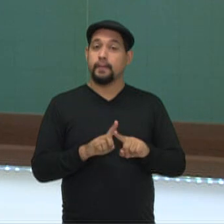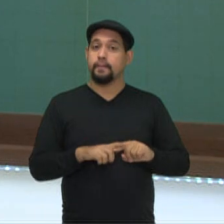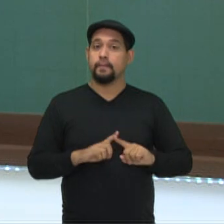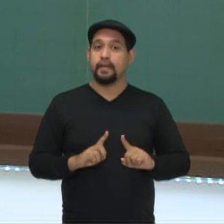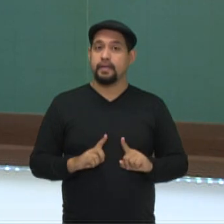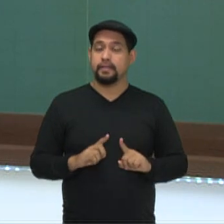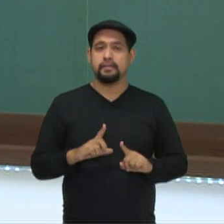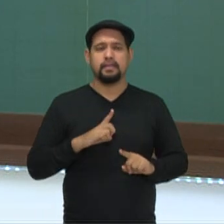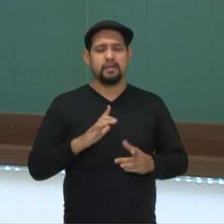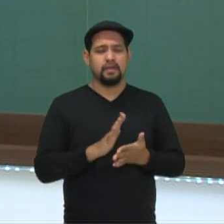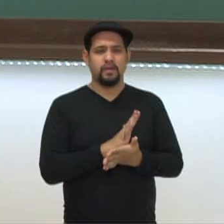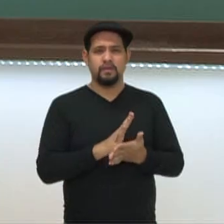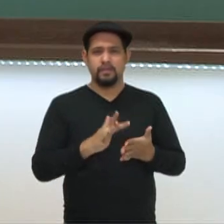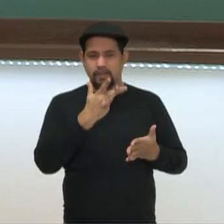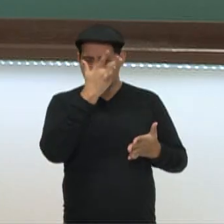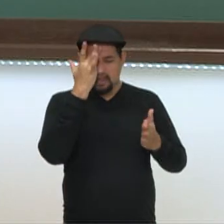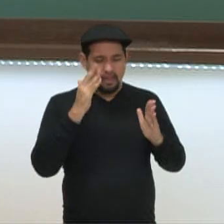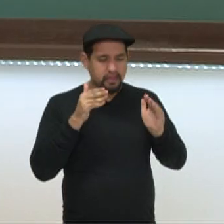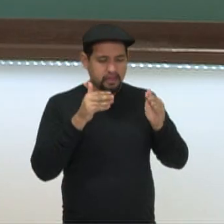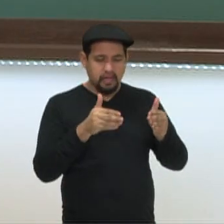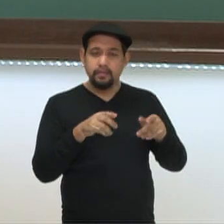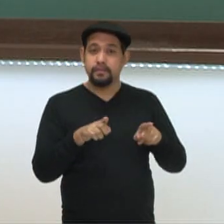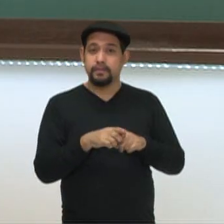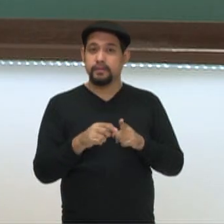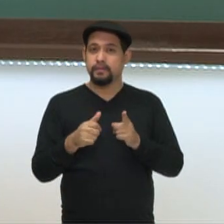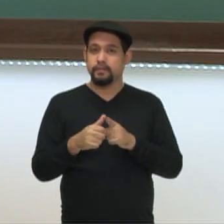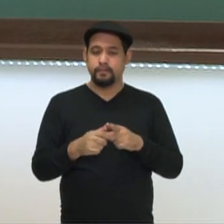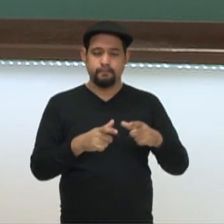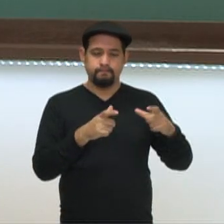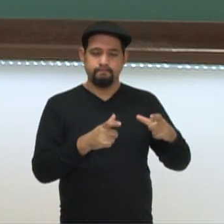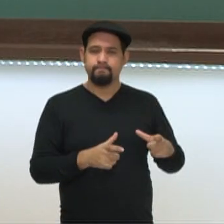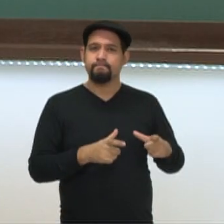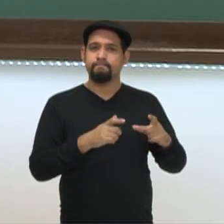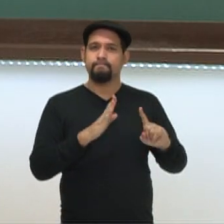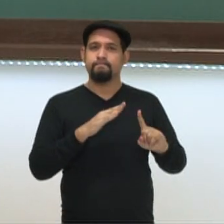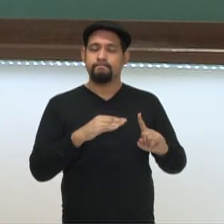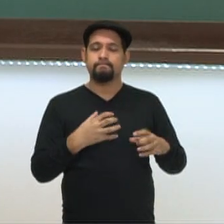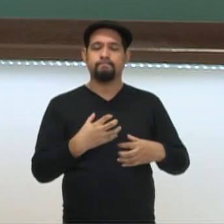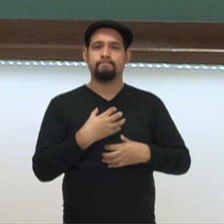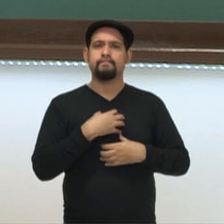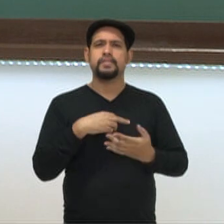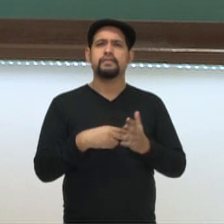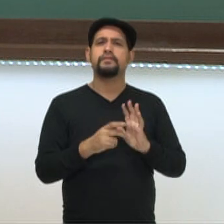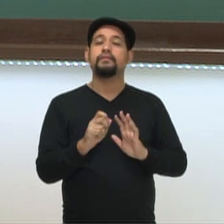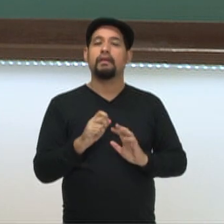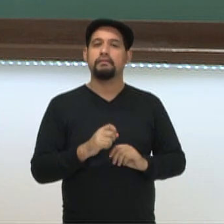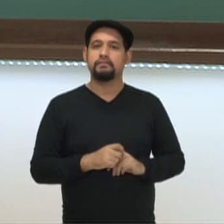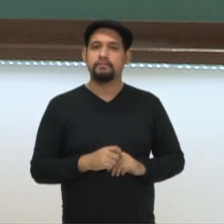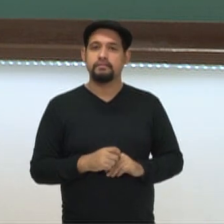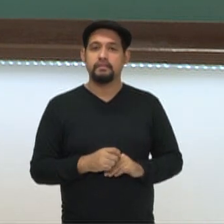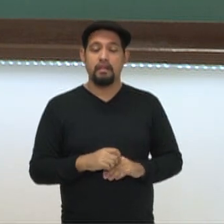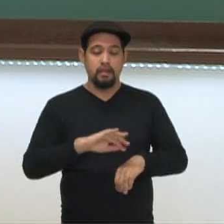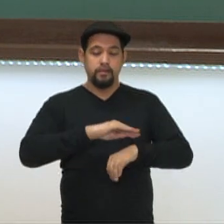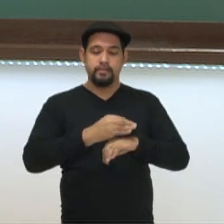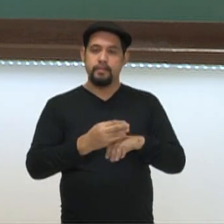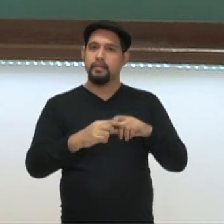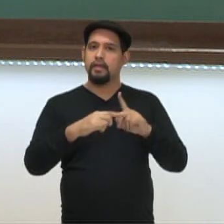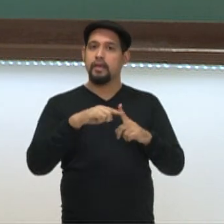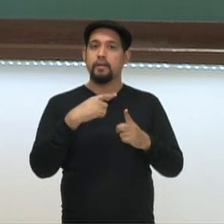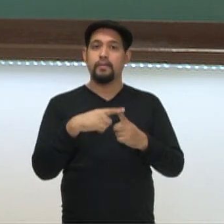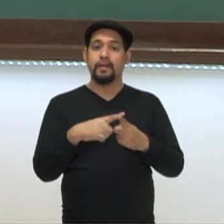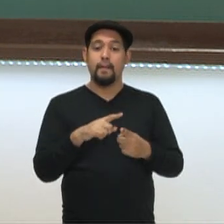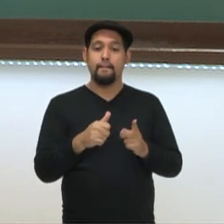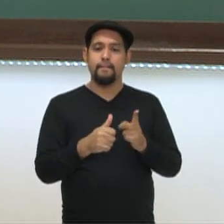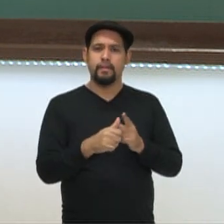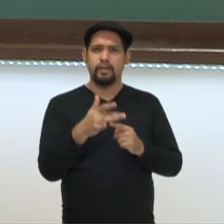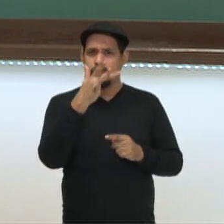Inclusive, dizem alguns estudiosos que um dos primeiros lugares sagrados conhecidos foram os cemitérios, porque foi quando enterramos o primeiro